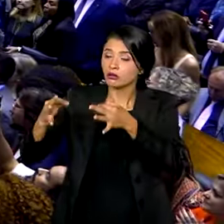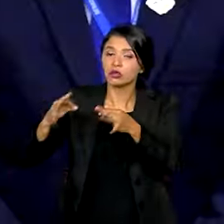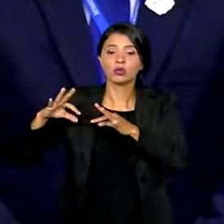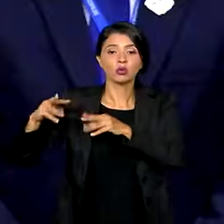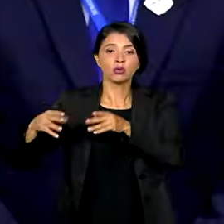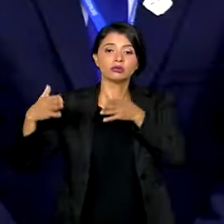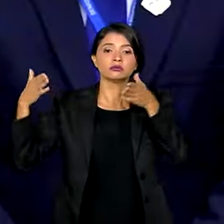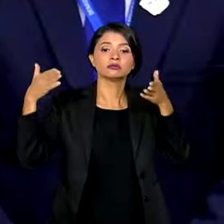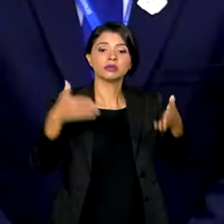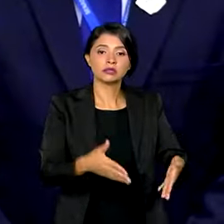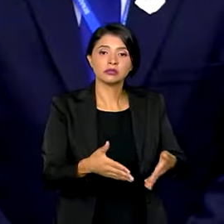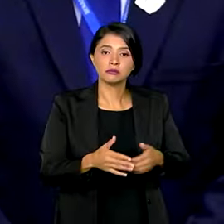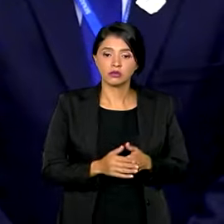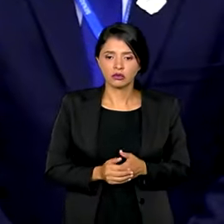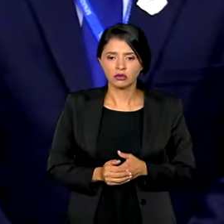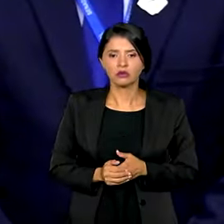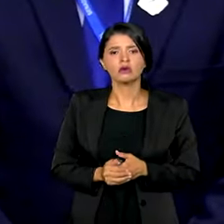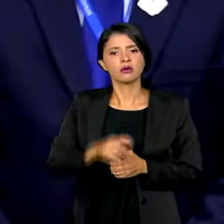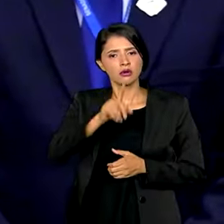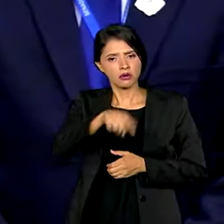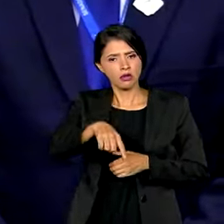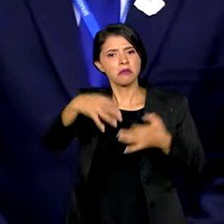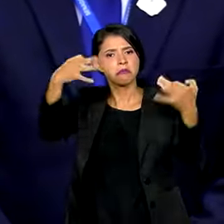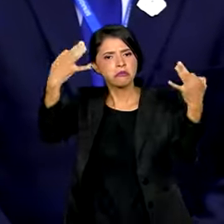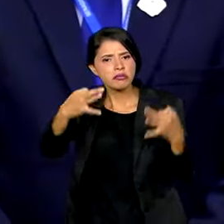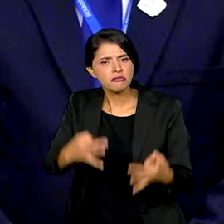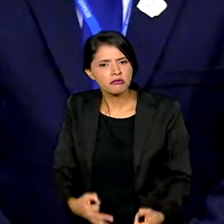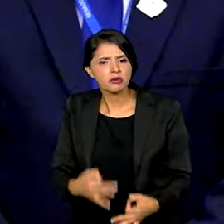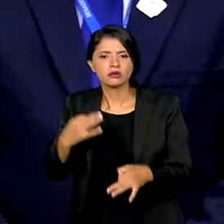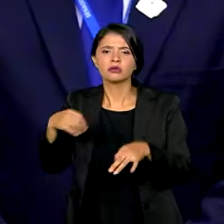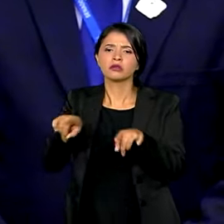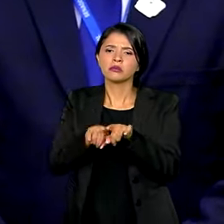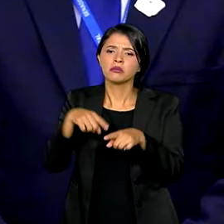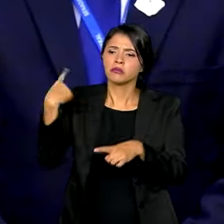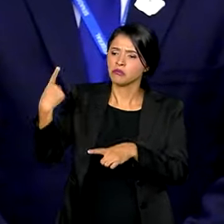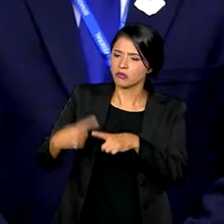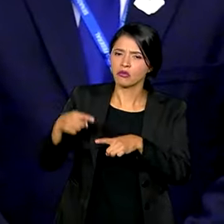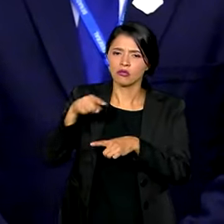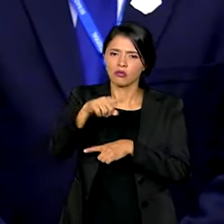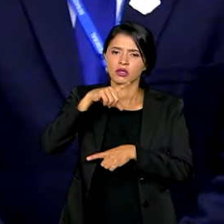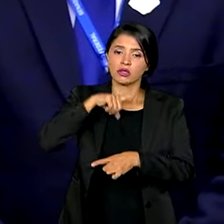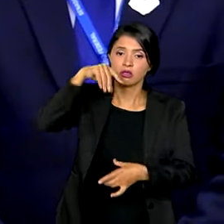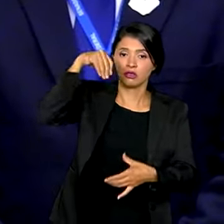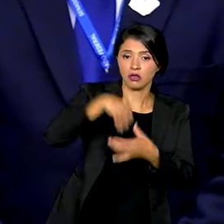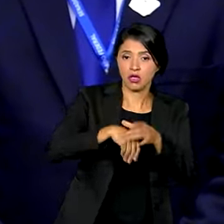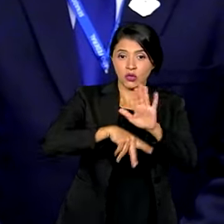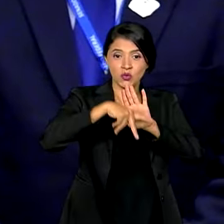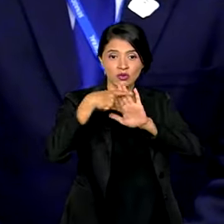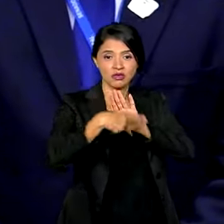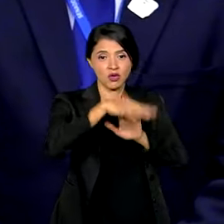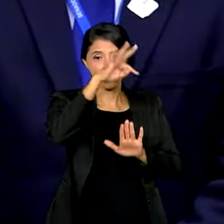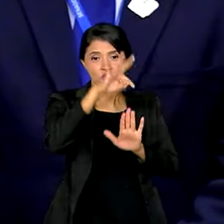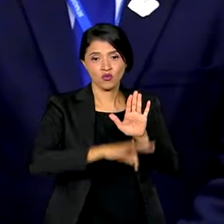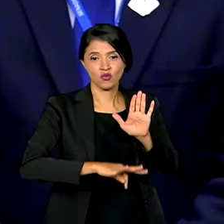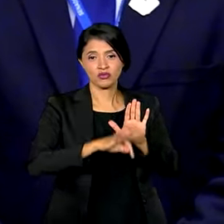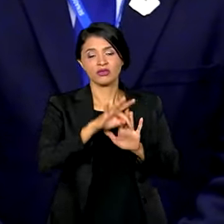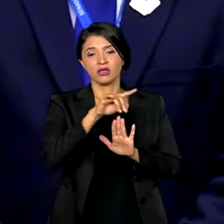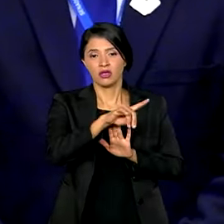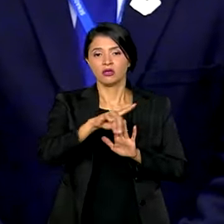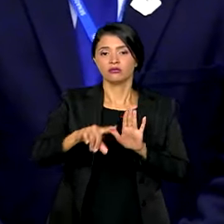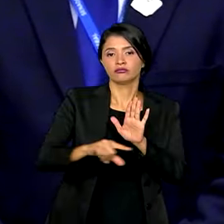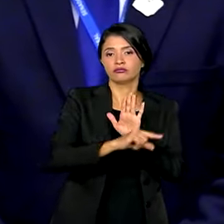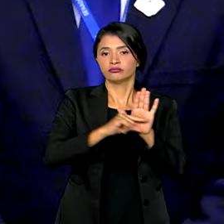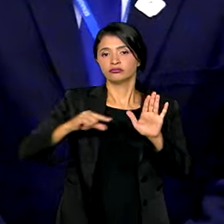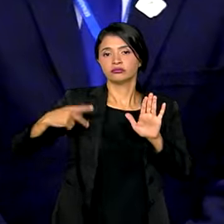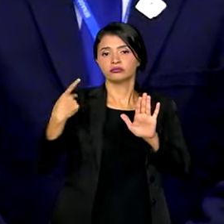participou. E ela será, e ela é perfeita também porque ela contém no seu próprio texto a cláusula